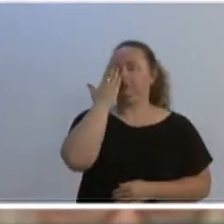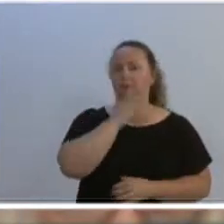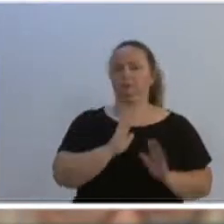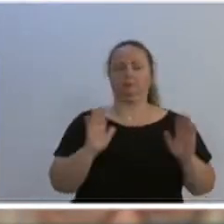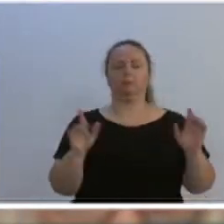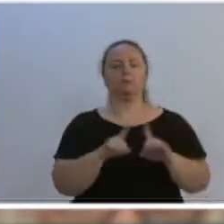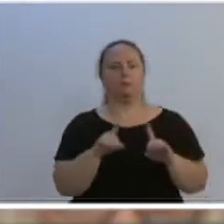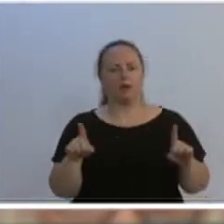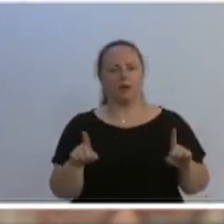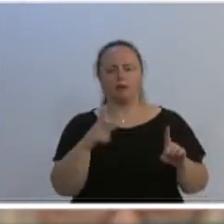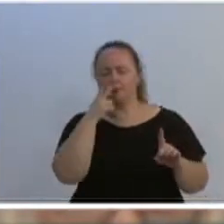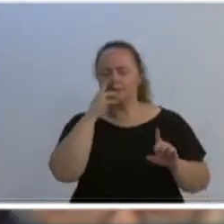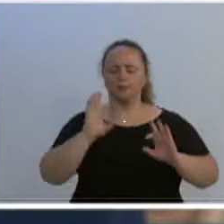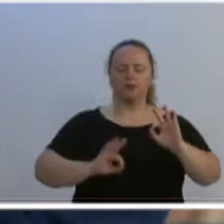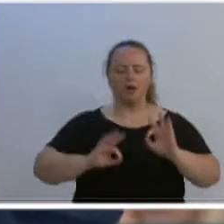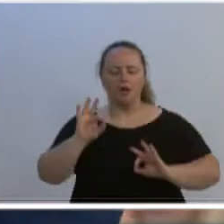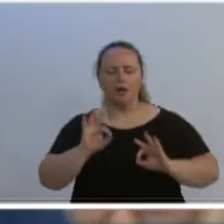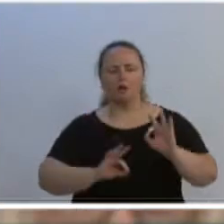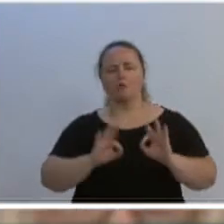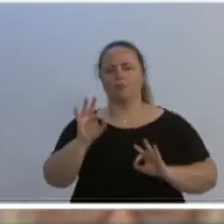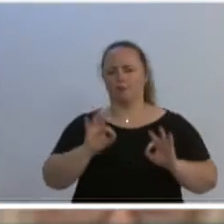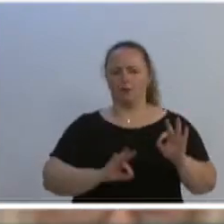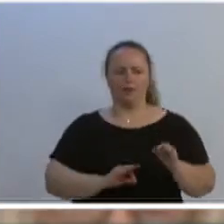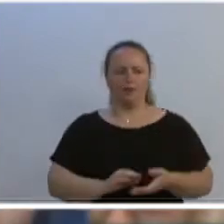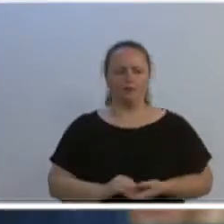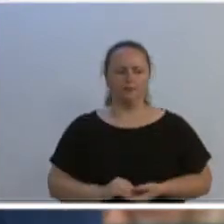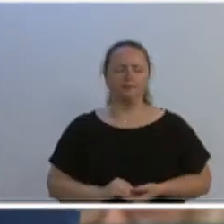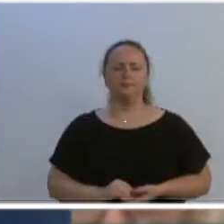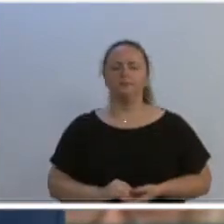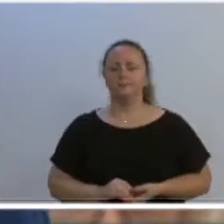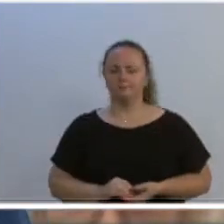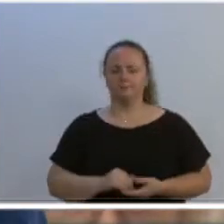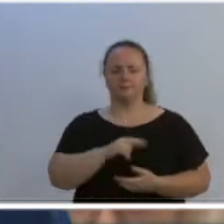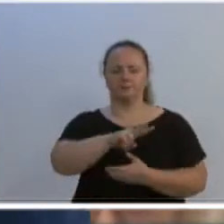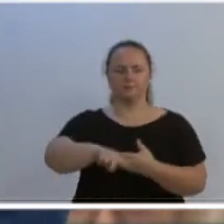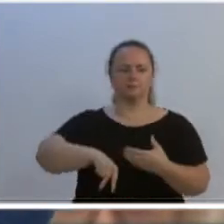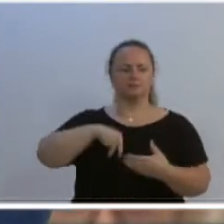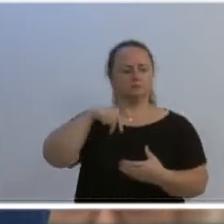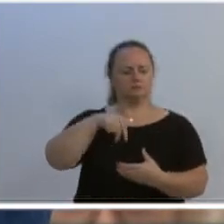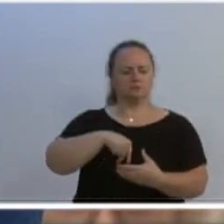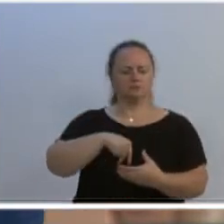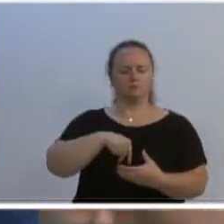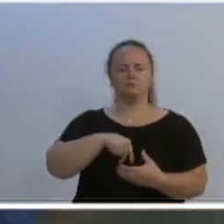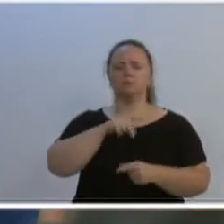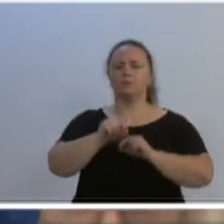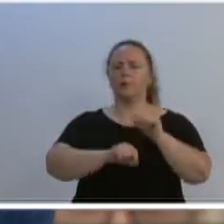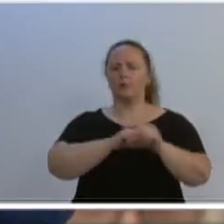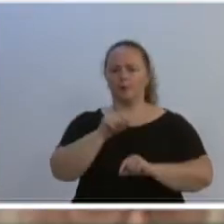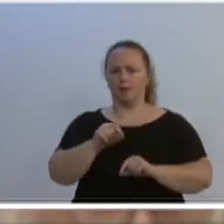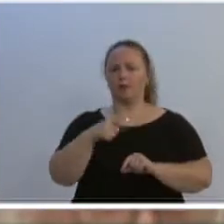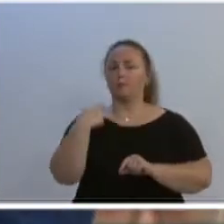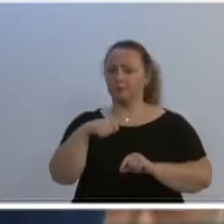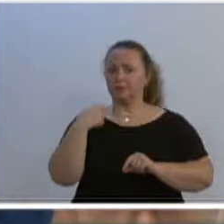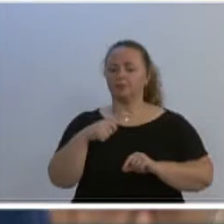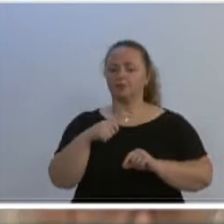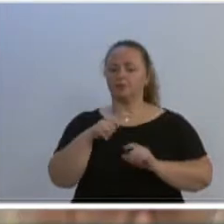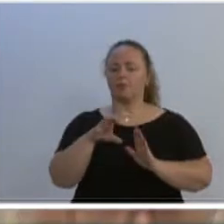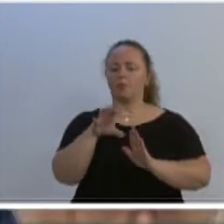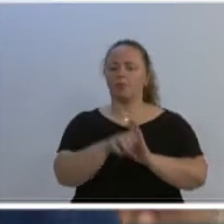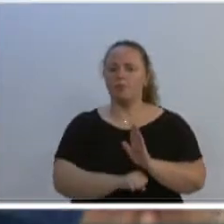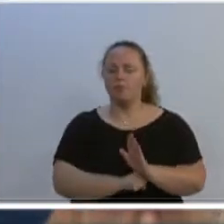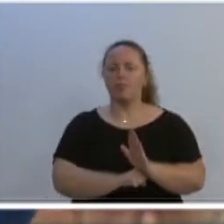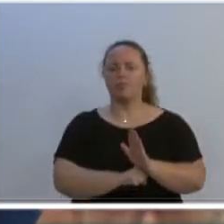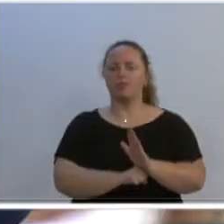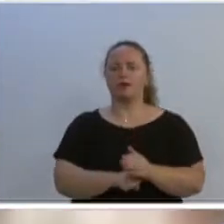colocando as coisas como elas têm que ser. Eu falei já nessa tribuna que o que foi feito errado é que deveria ter sido cassado, sim, a chapa Dilma e